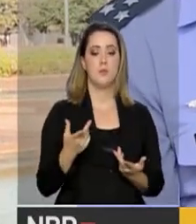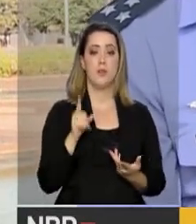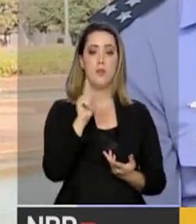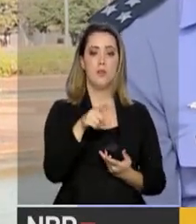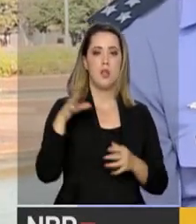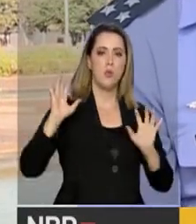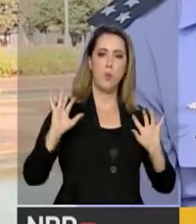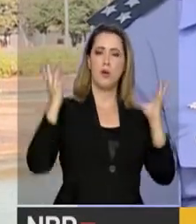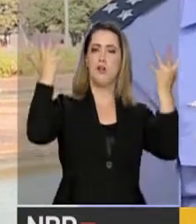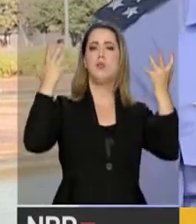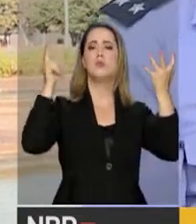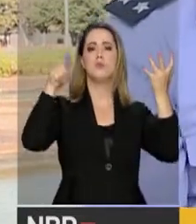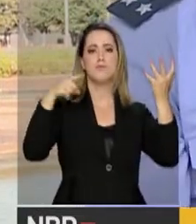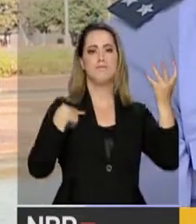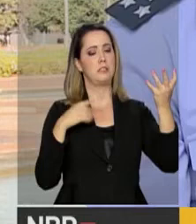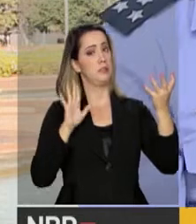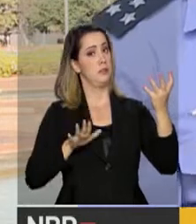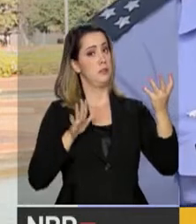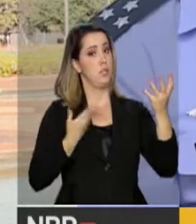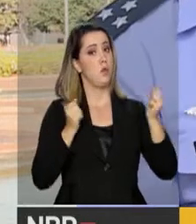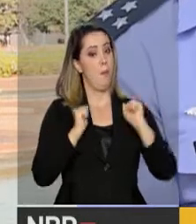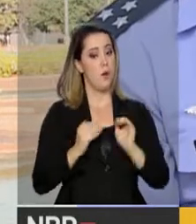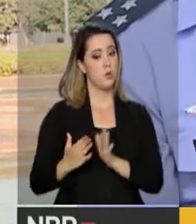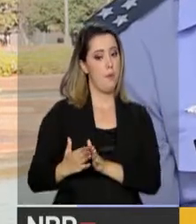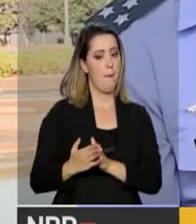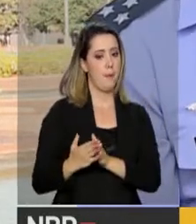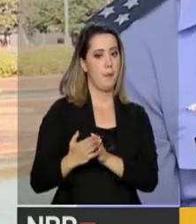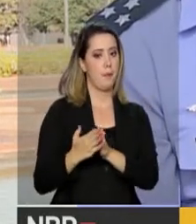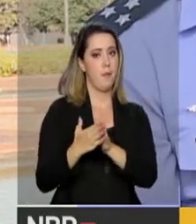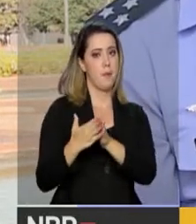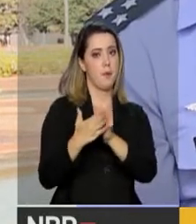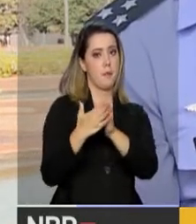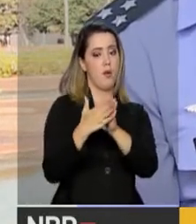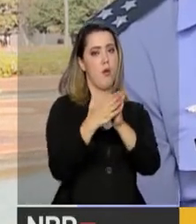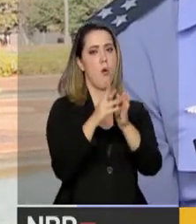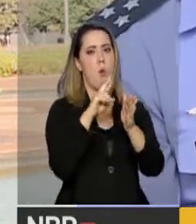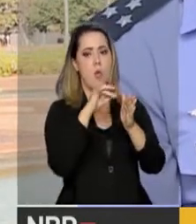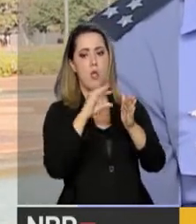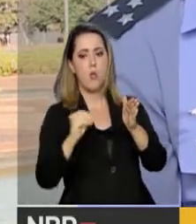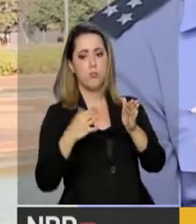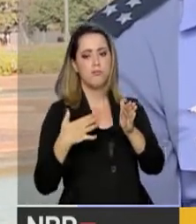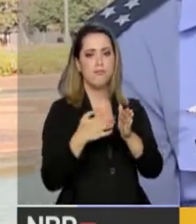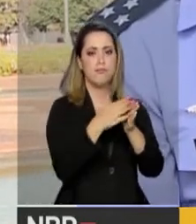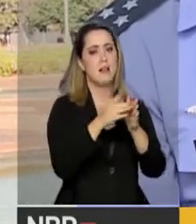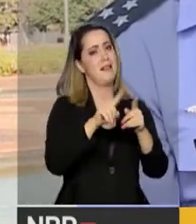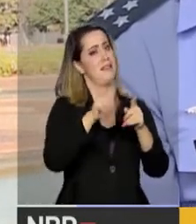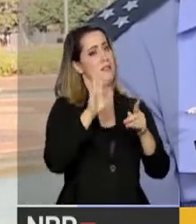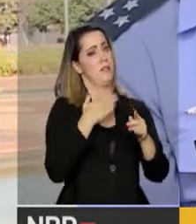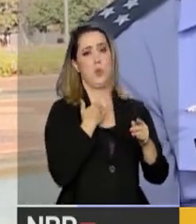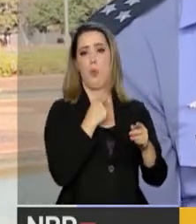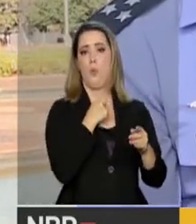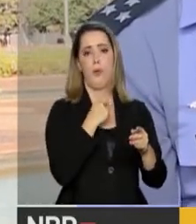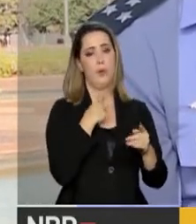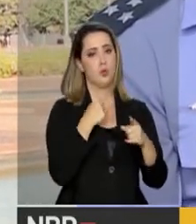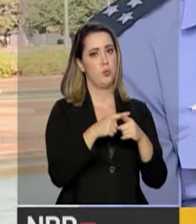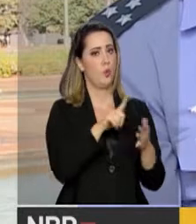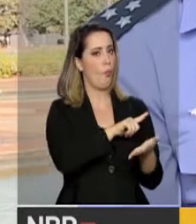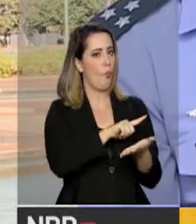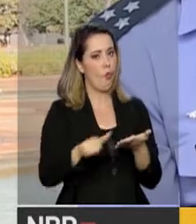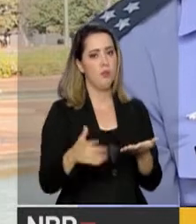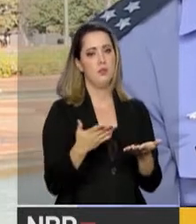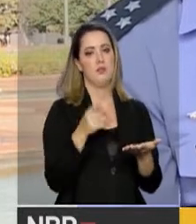questão meteorológica, que ora eu posso subir com material o rio, ora eu não posso mais subir porque aquele rio ficou seco, questões